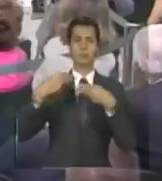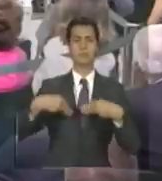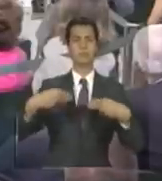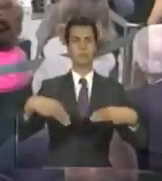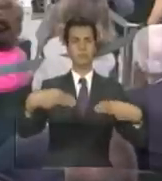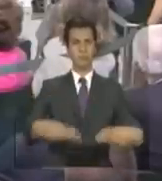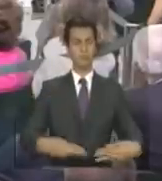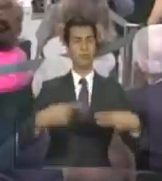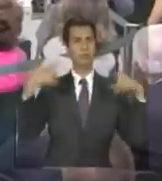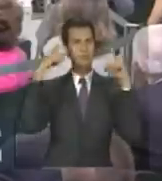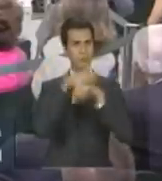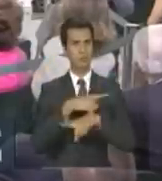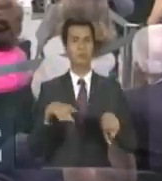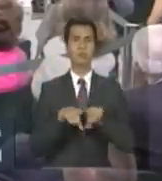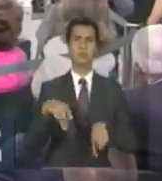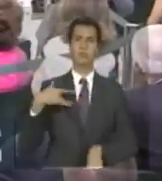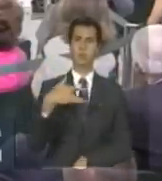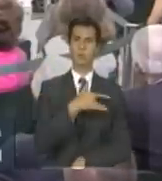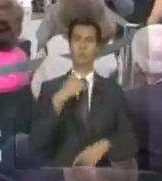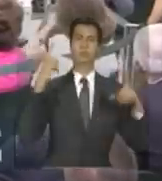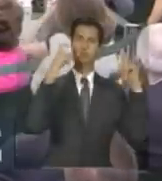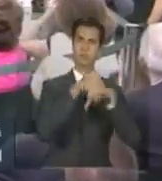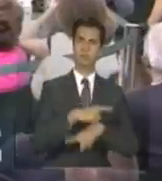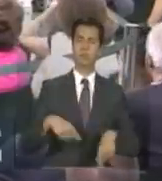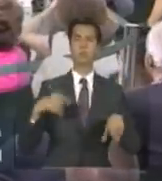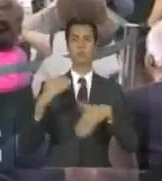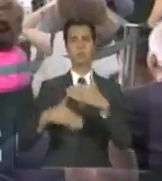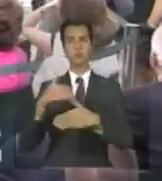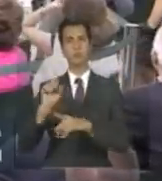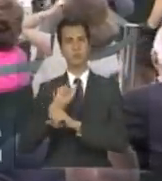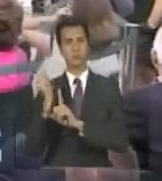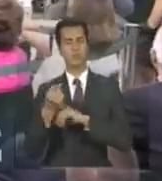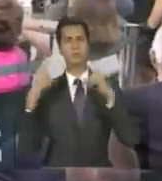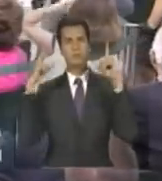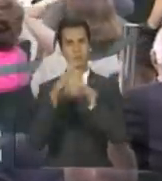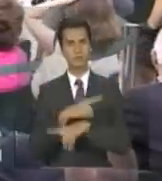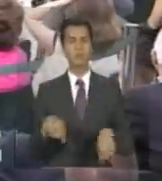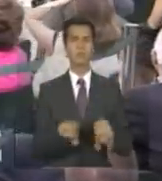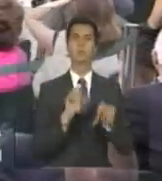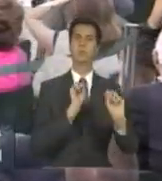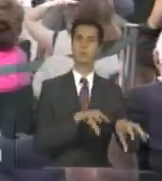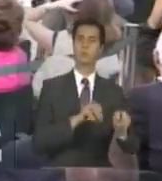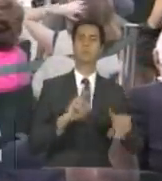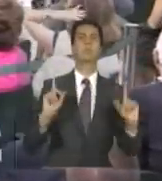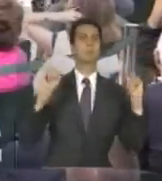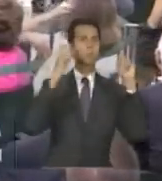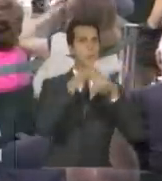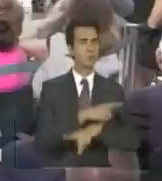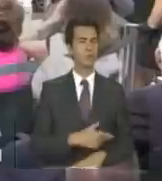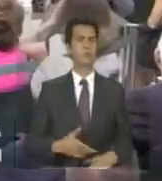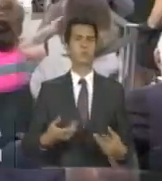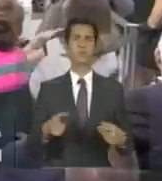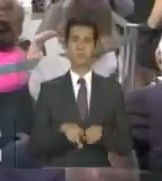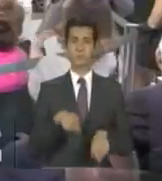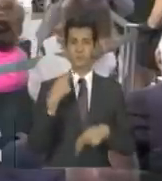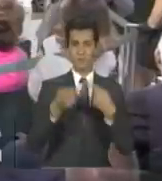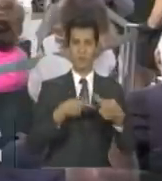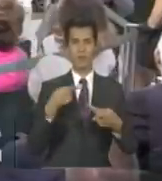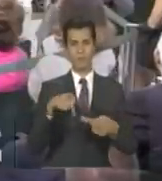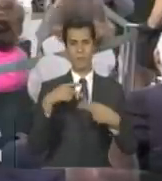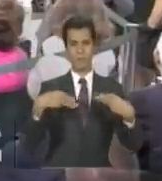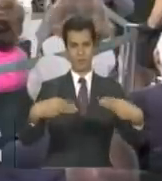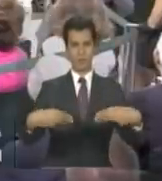A saúde é complexa, o desenvolvimento social é complexo, a educação é... Para falar dos ministérios da área